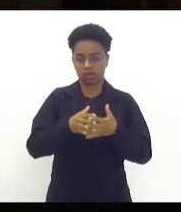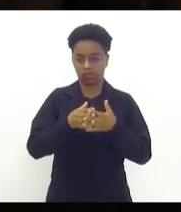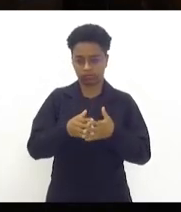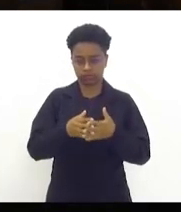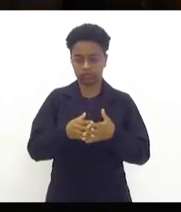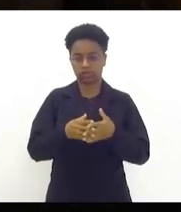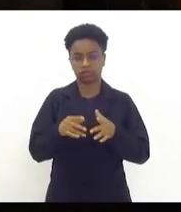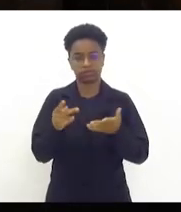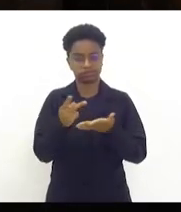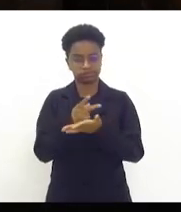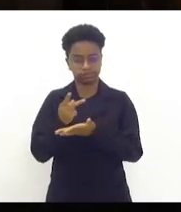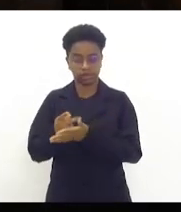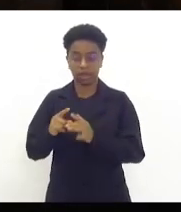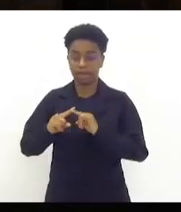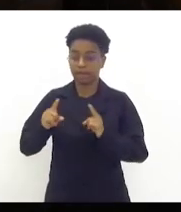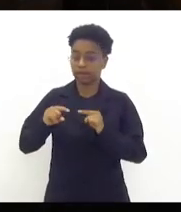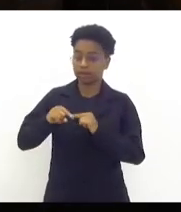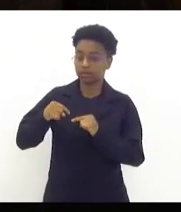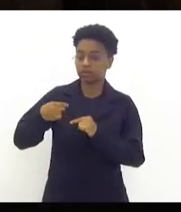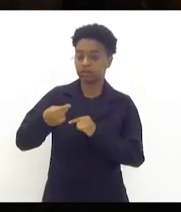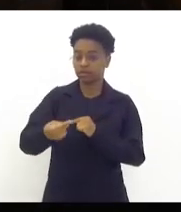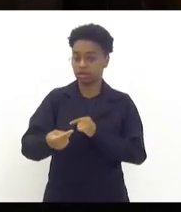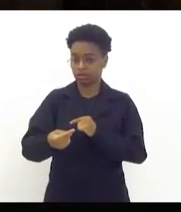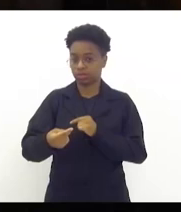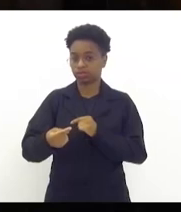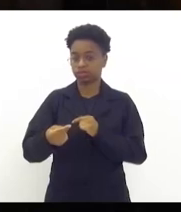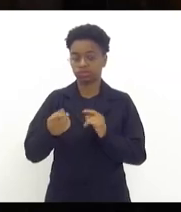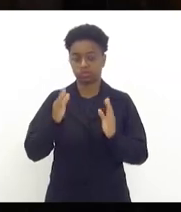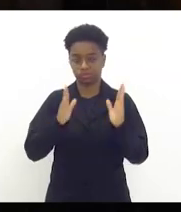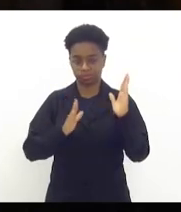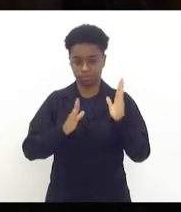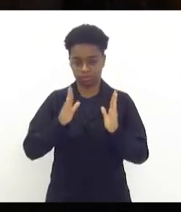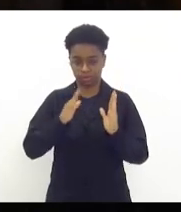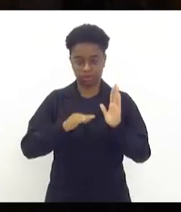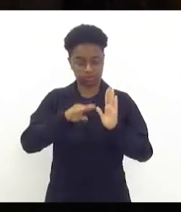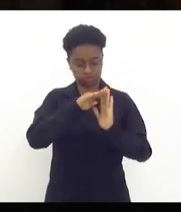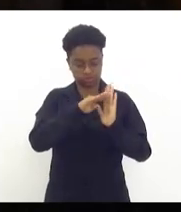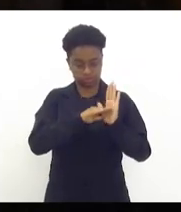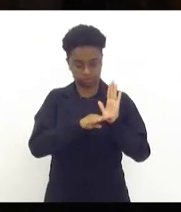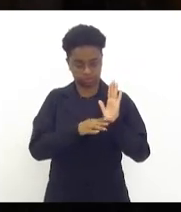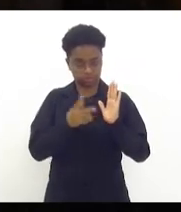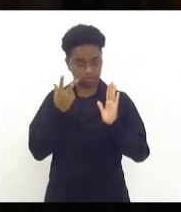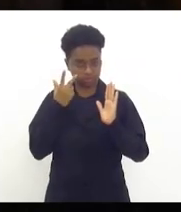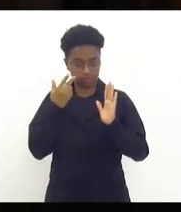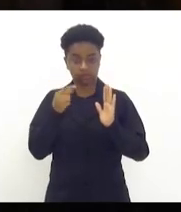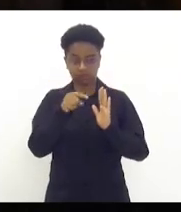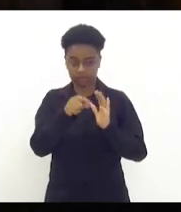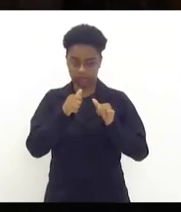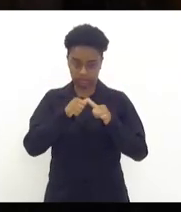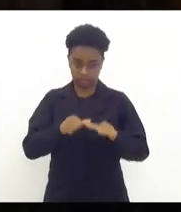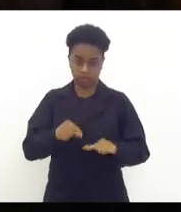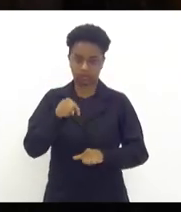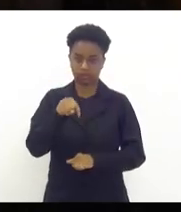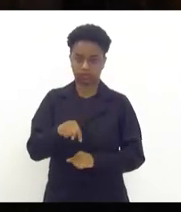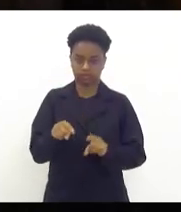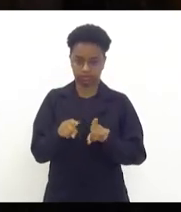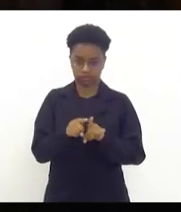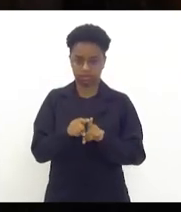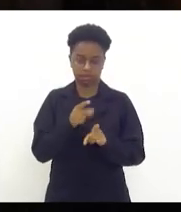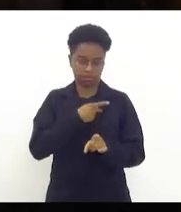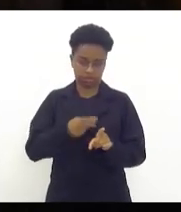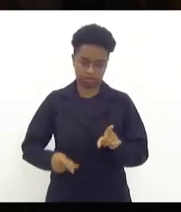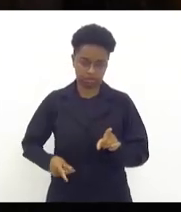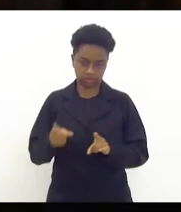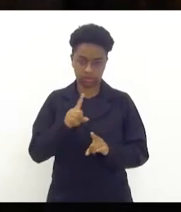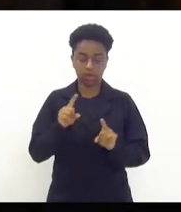Depois, na ordem do dia, e o senhor estava aqui também, não presidindo, mas estava,